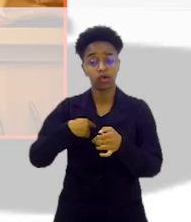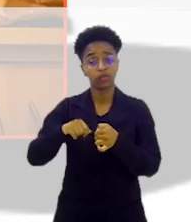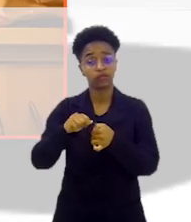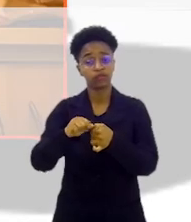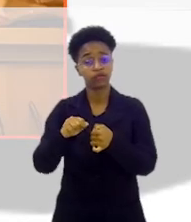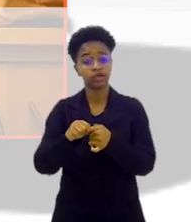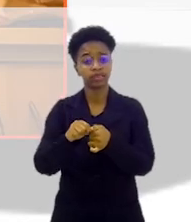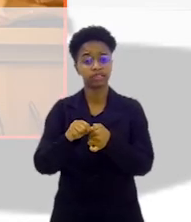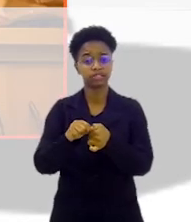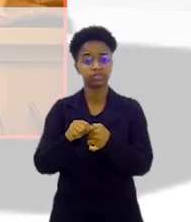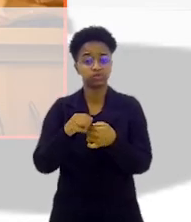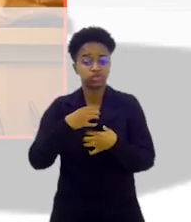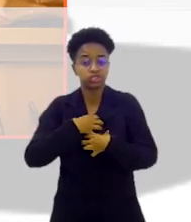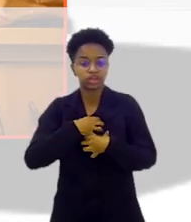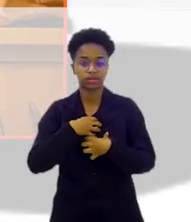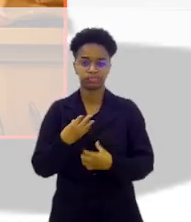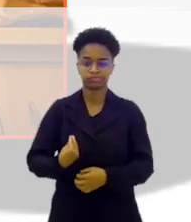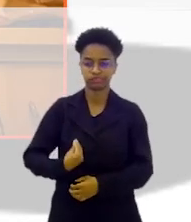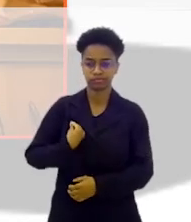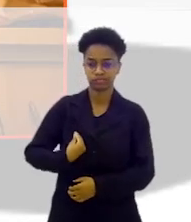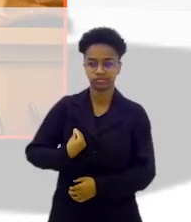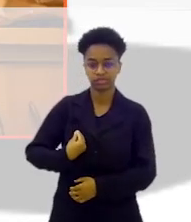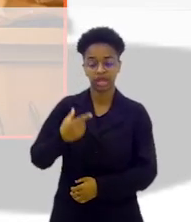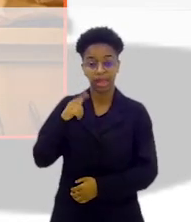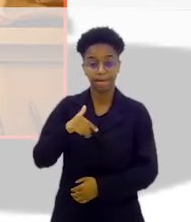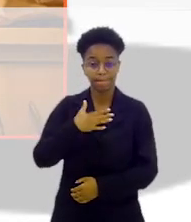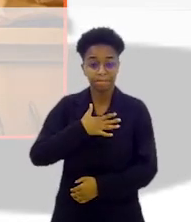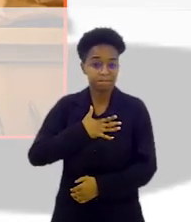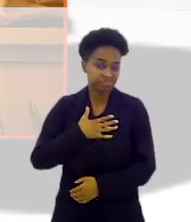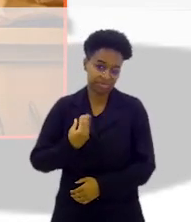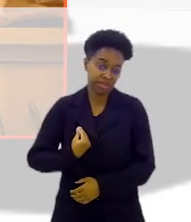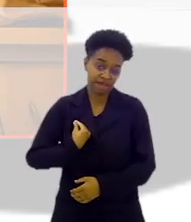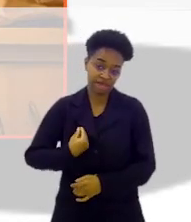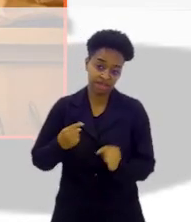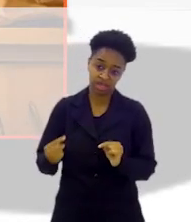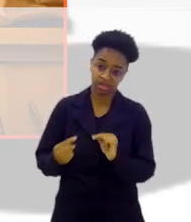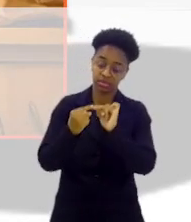fiz disso um modus vivendi, eu fiz isso um modo de vida.